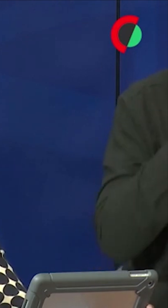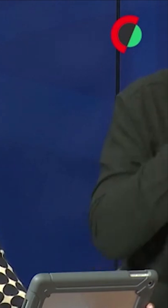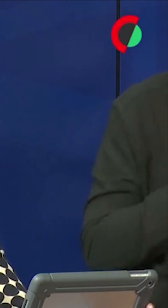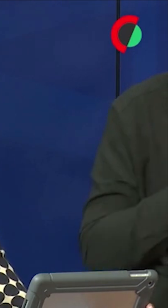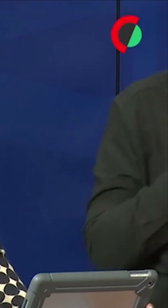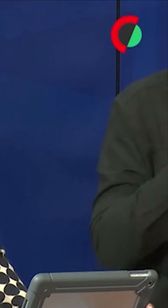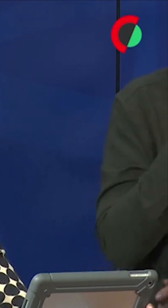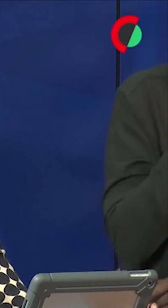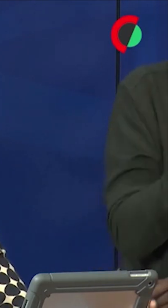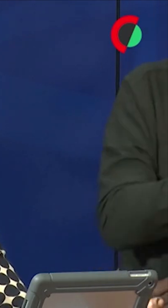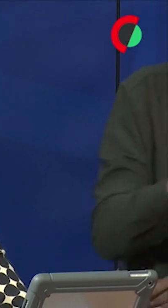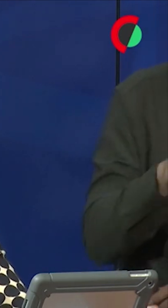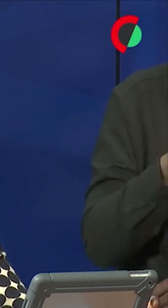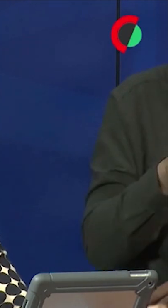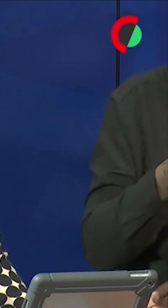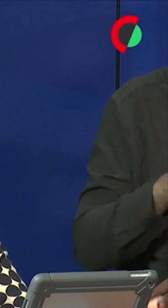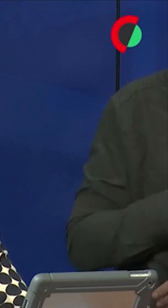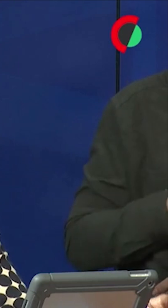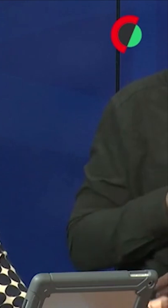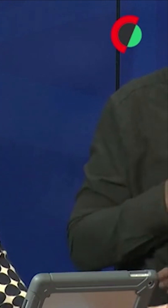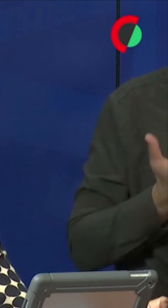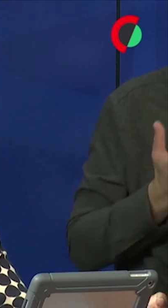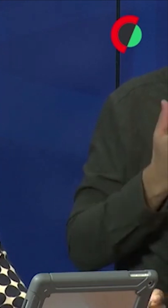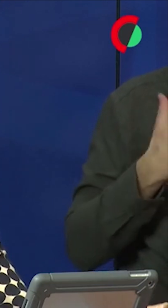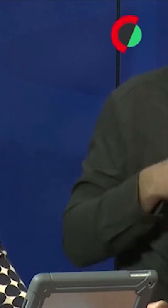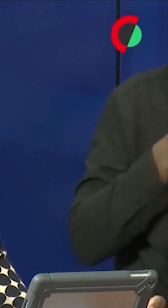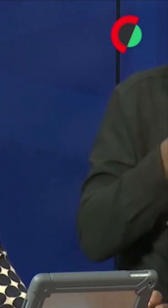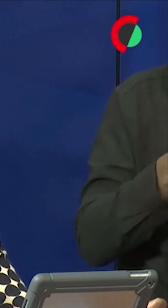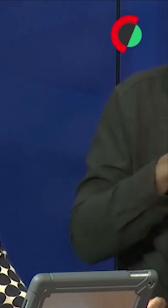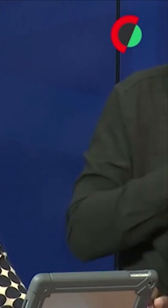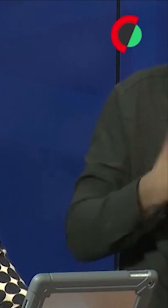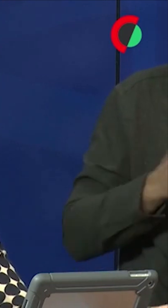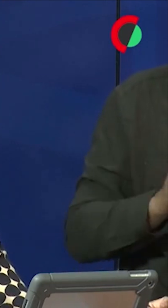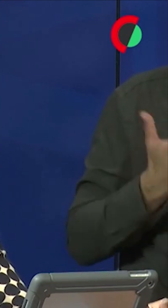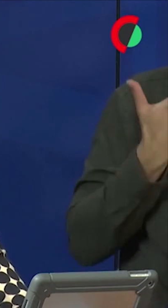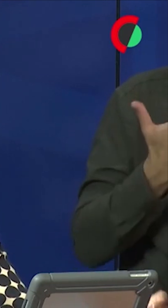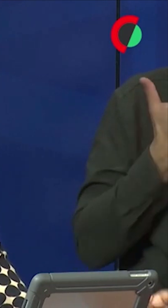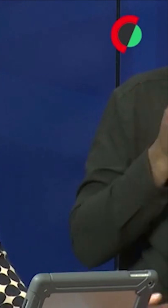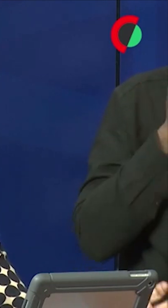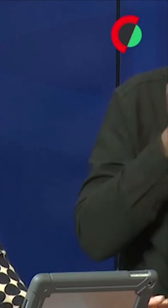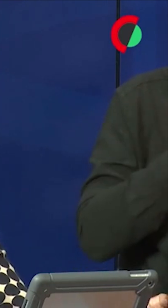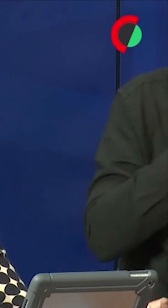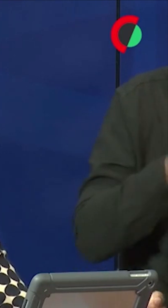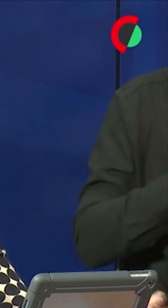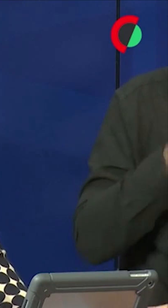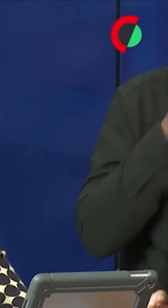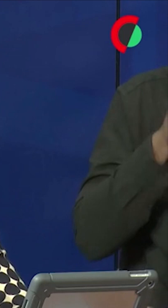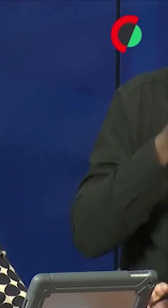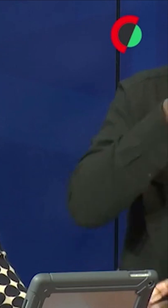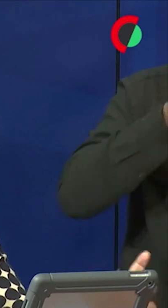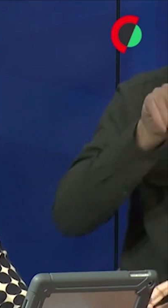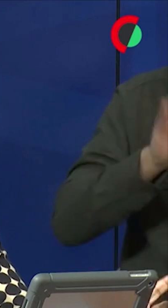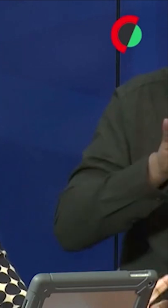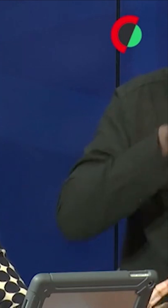mulheres e crianças, mas gostava de dizer que nós neste momento já temos um conjunto de pedidos de proteção internacional de cidadãos ucranianos na ordem